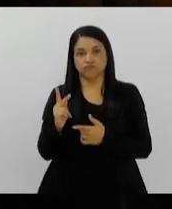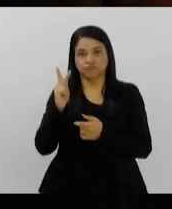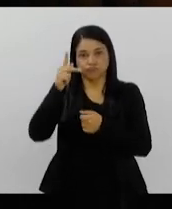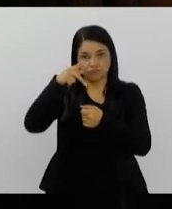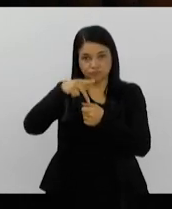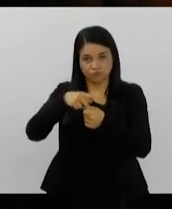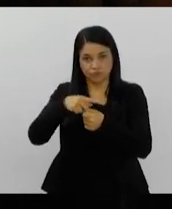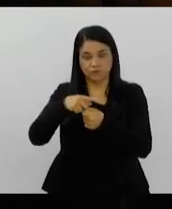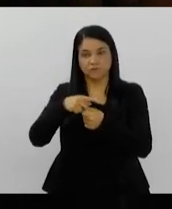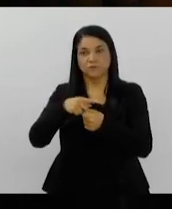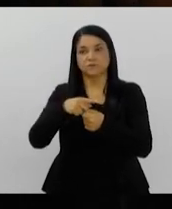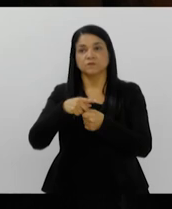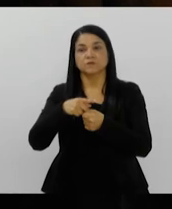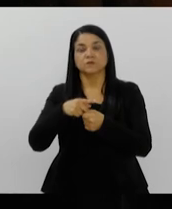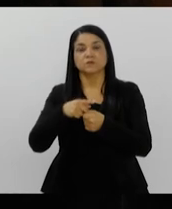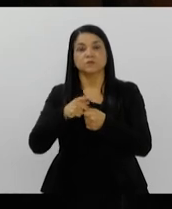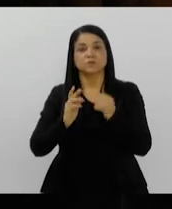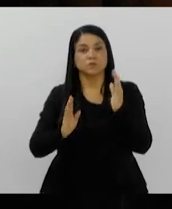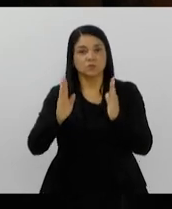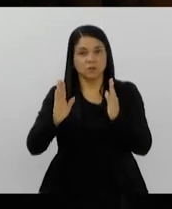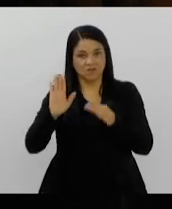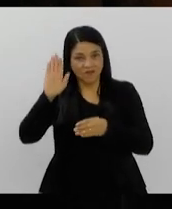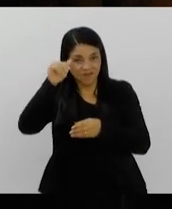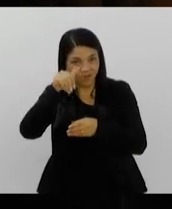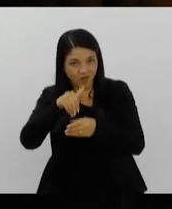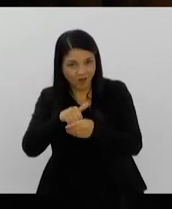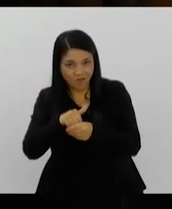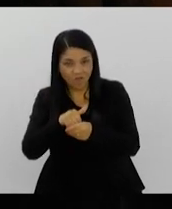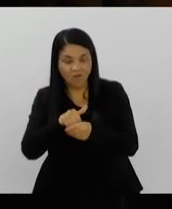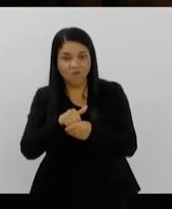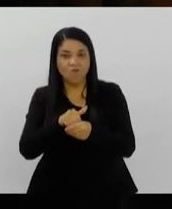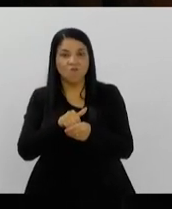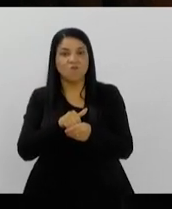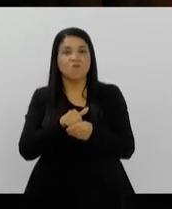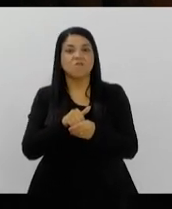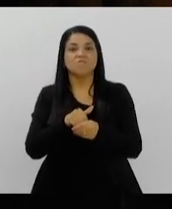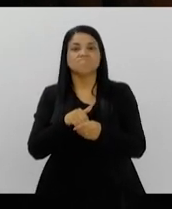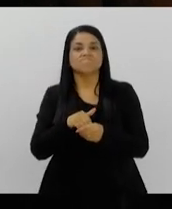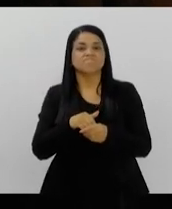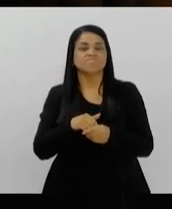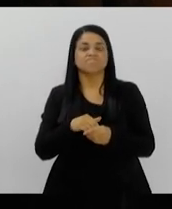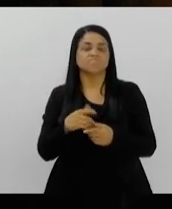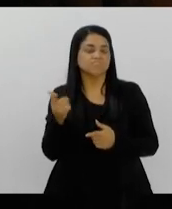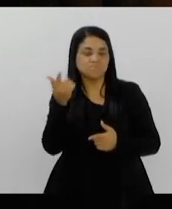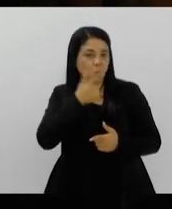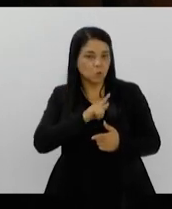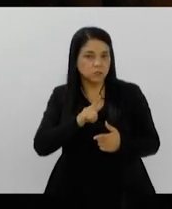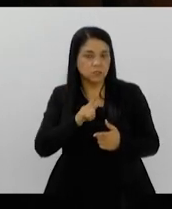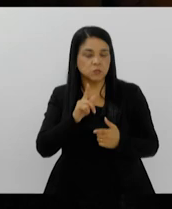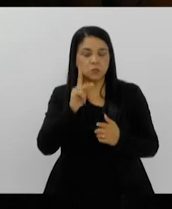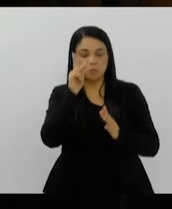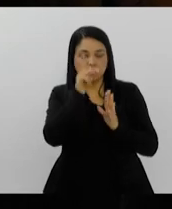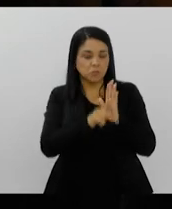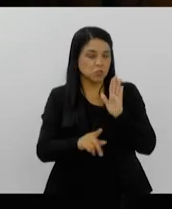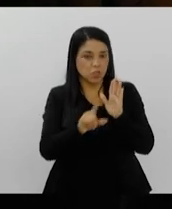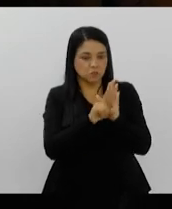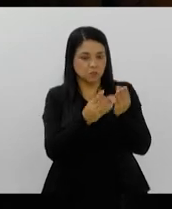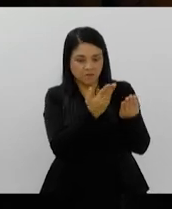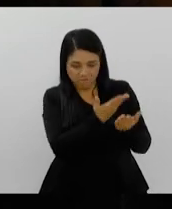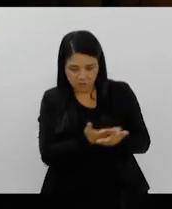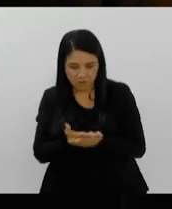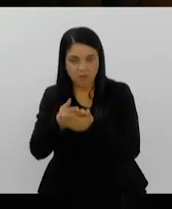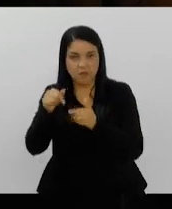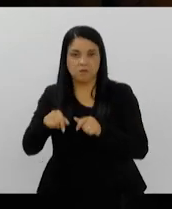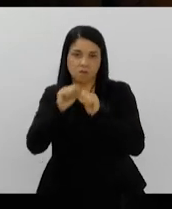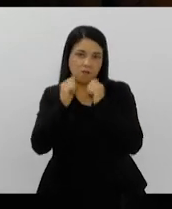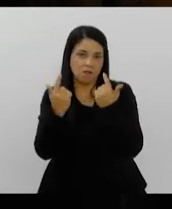em pleno ano eleitoral, foi incapaz de mandar um projeto para essa casa para recompor as receitas. Assim como